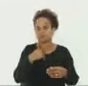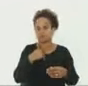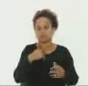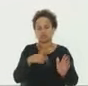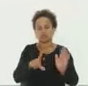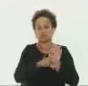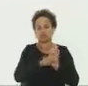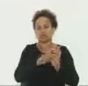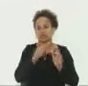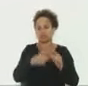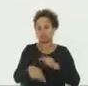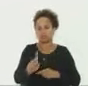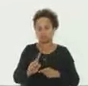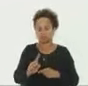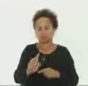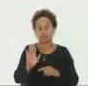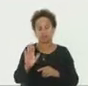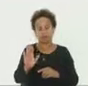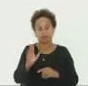como